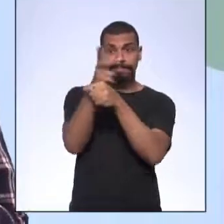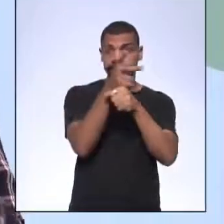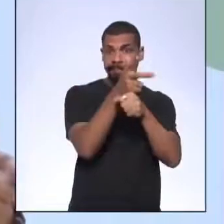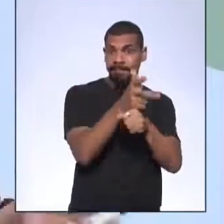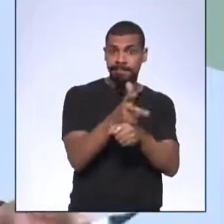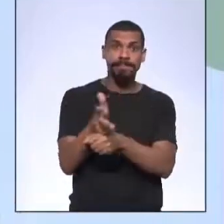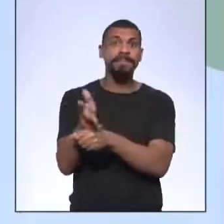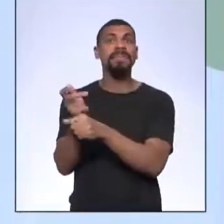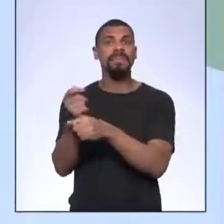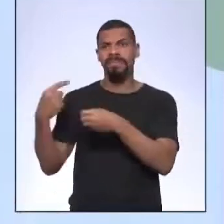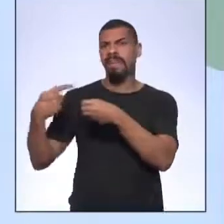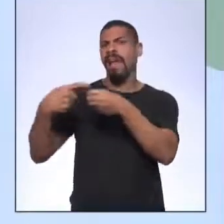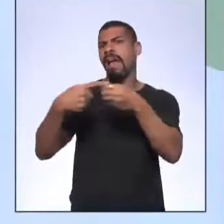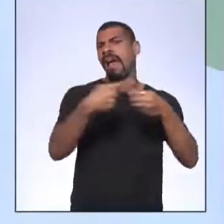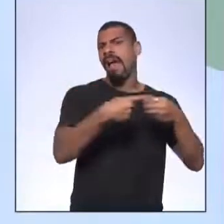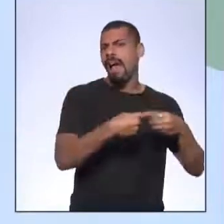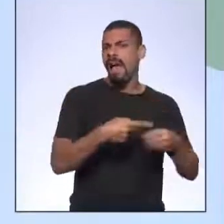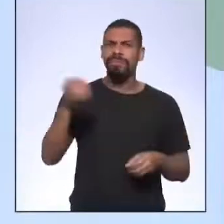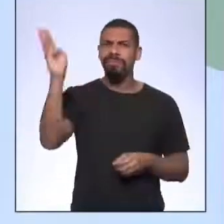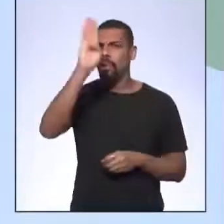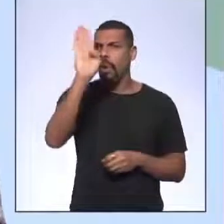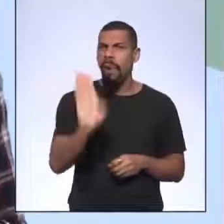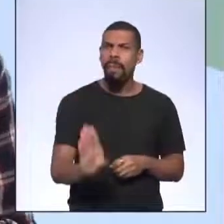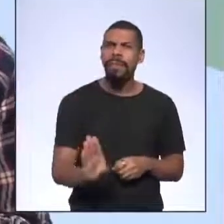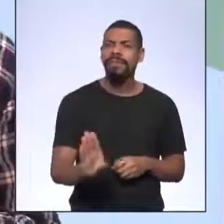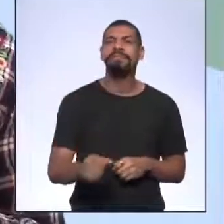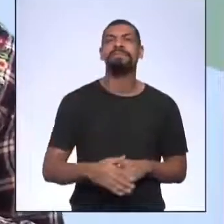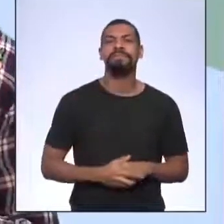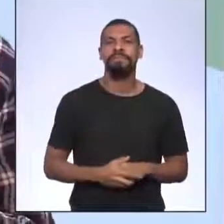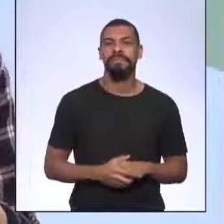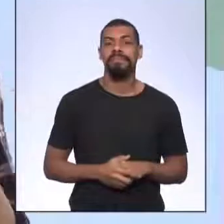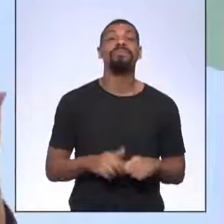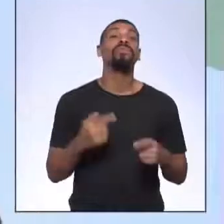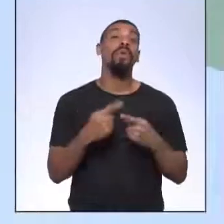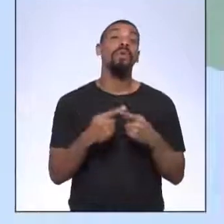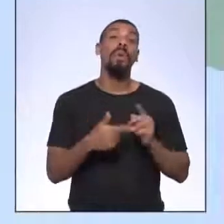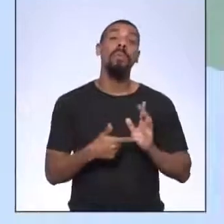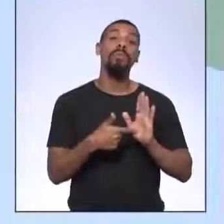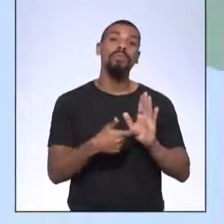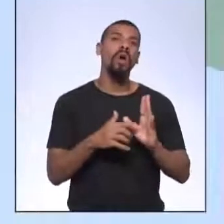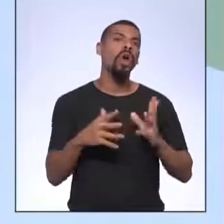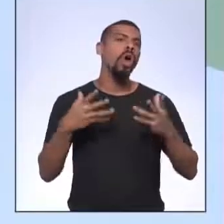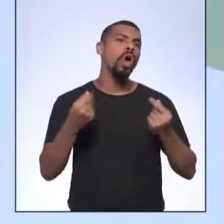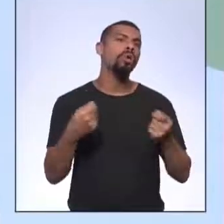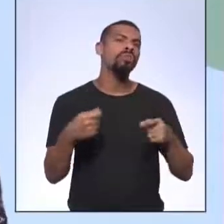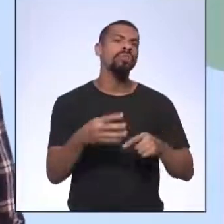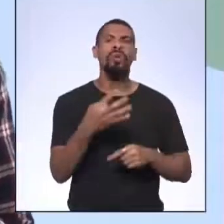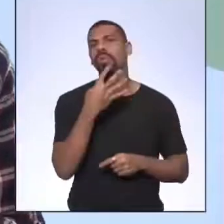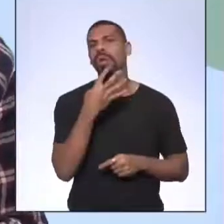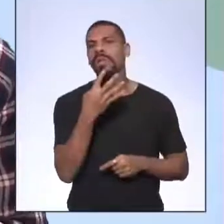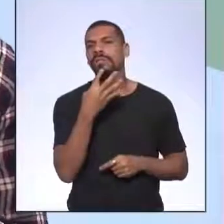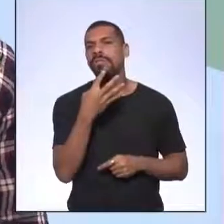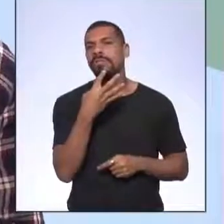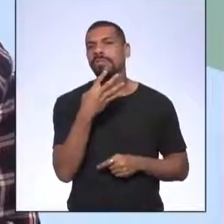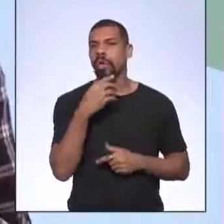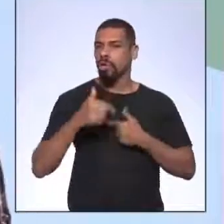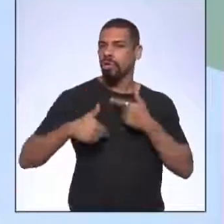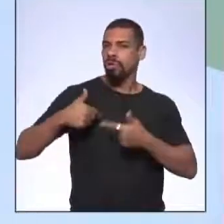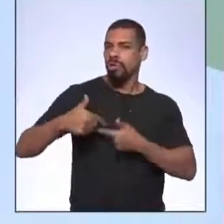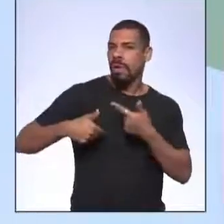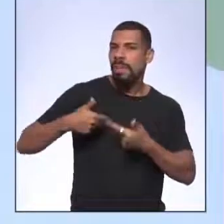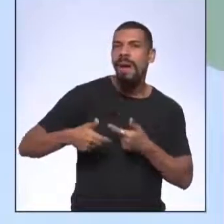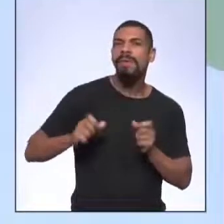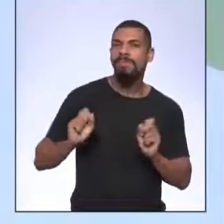em várias cidades né do Brasil ao mesmo tempo justamente para que para que todo mundo tivesse conhecimento do trabalho